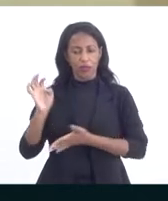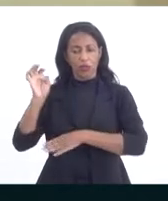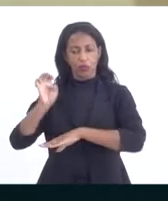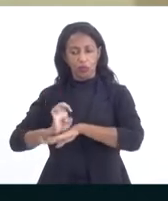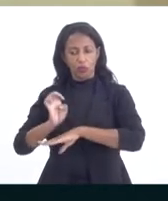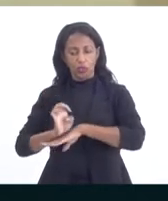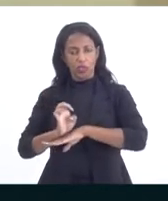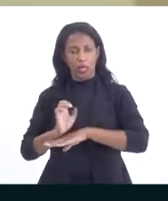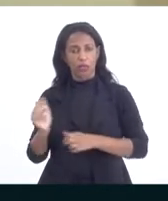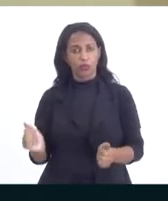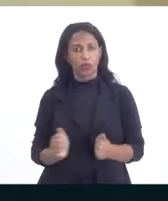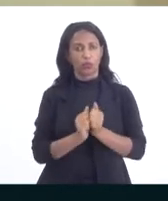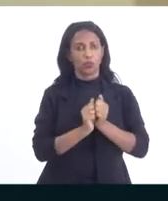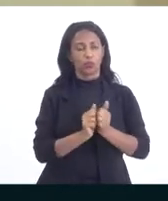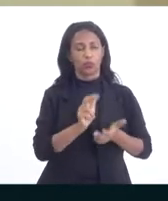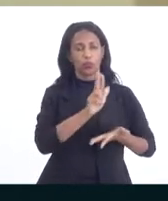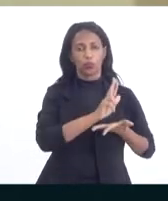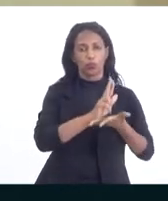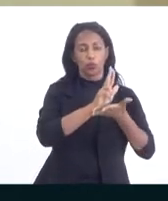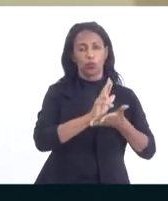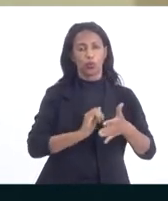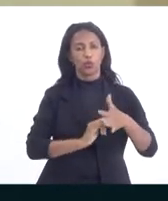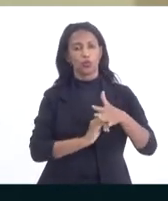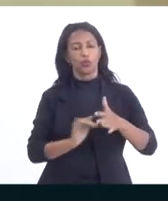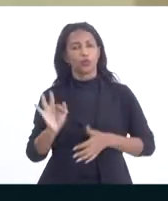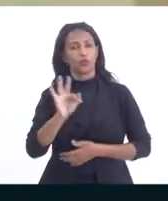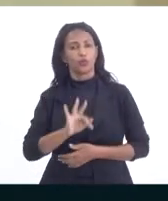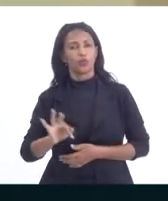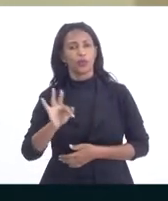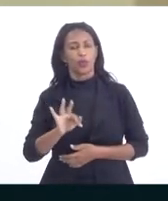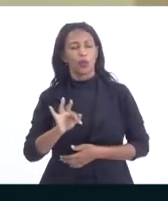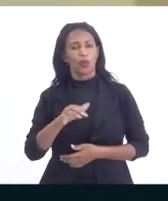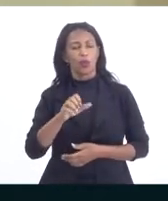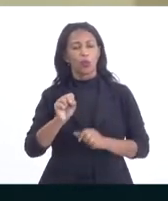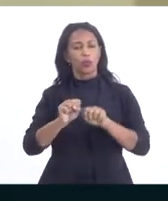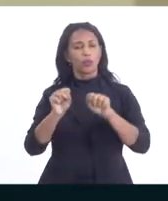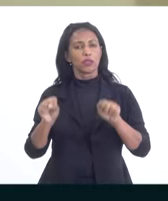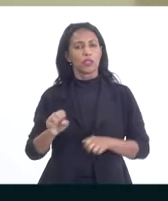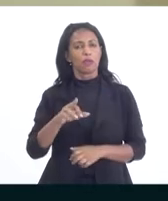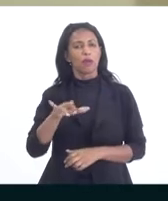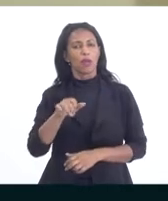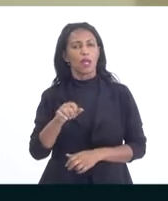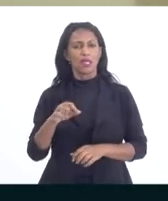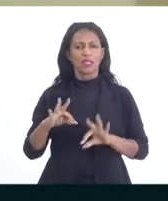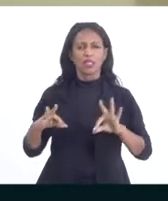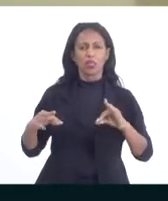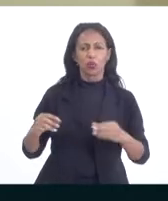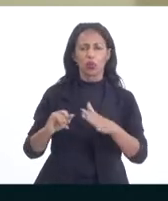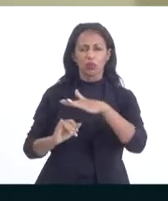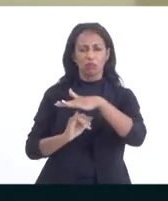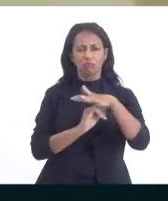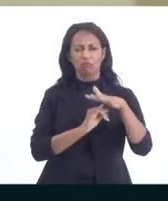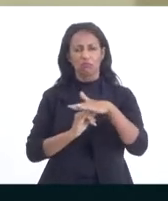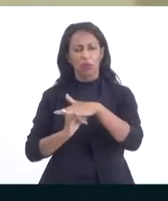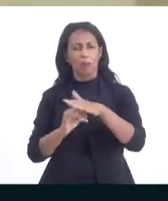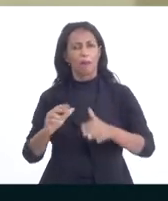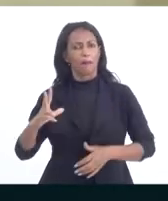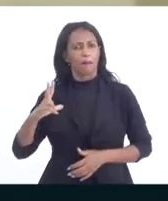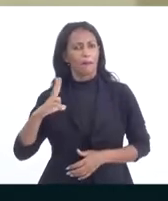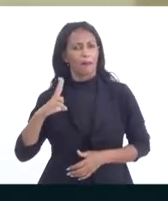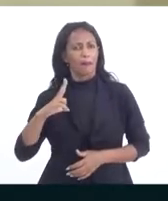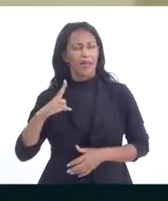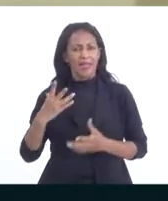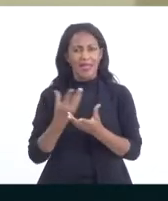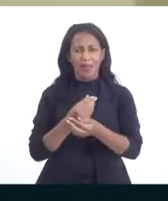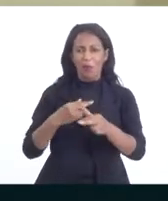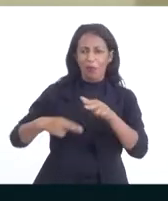as universidades, os institutos federais, o Sistema S, as demais instituições privadas, é uma grande